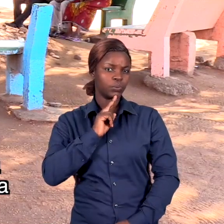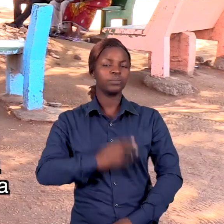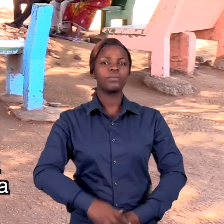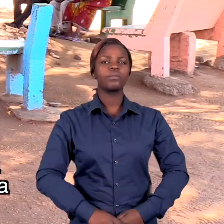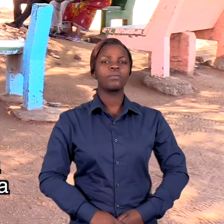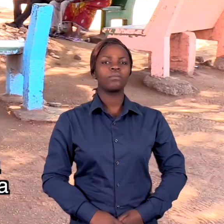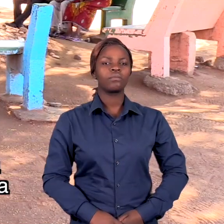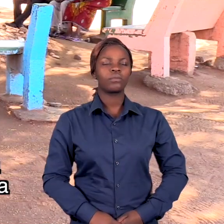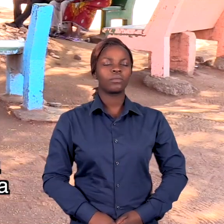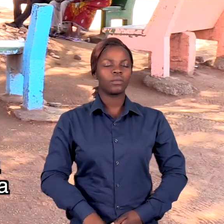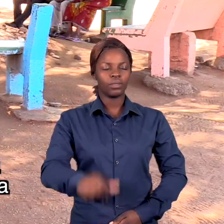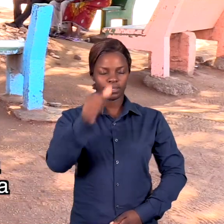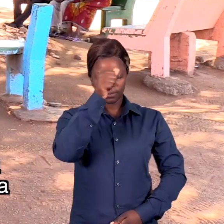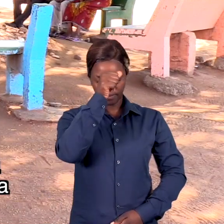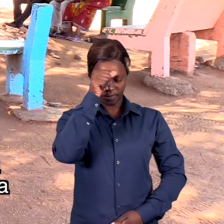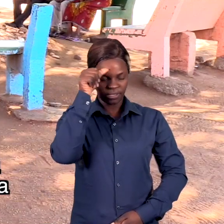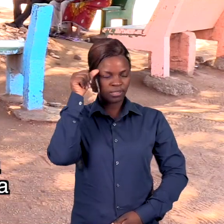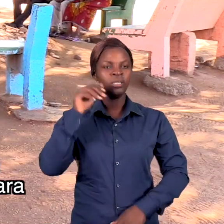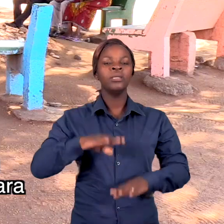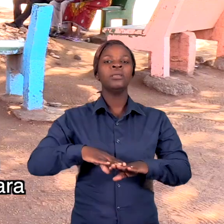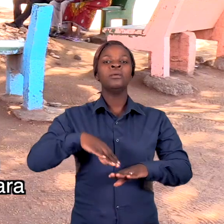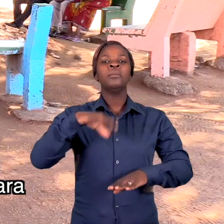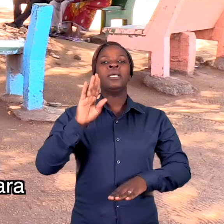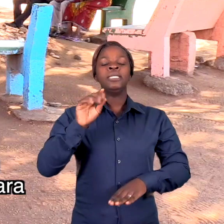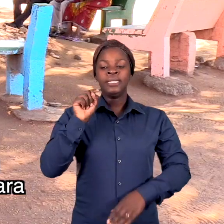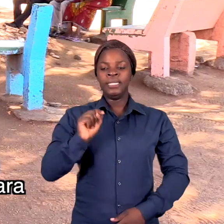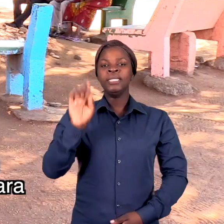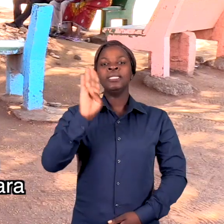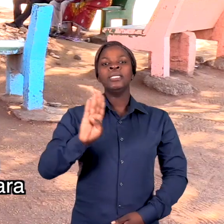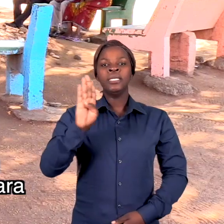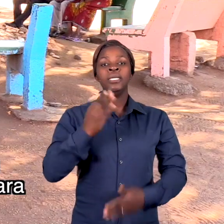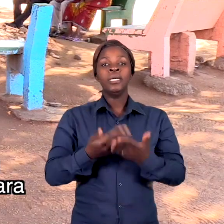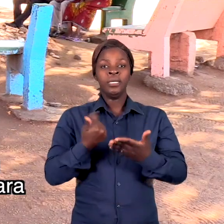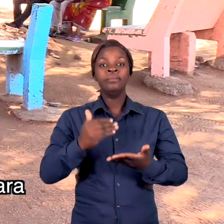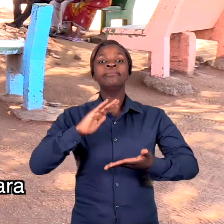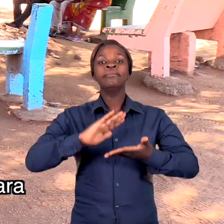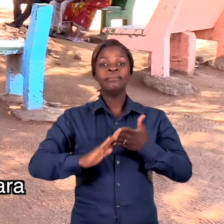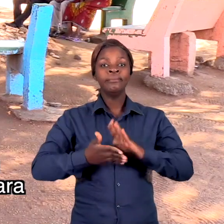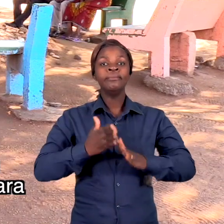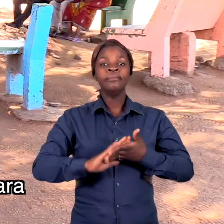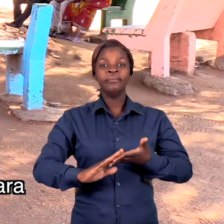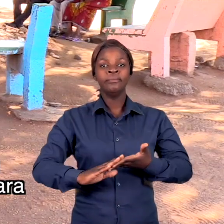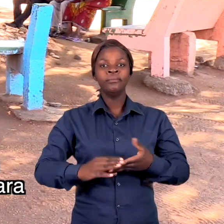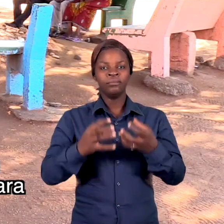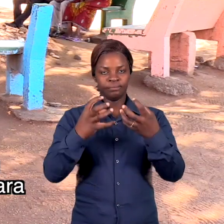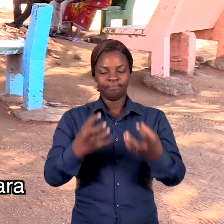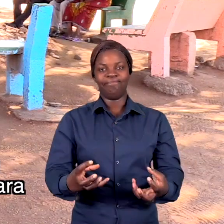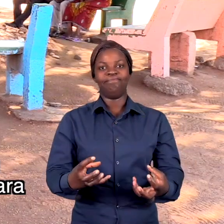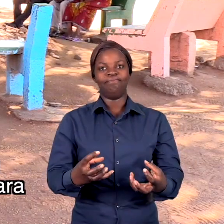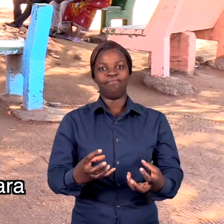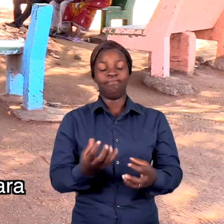auditiva, é muito complicada para nós aqui em Buane, porque não temos professores